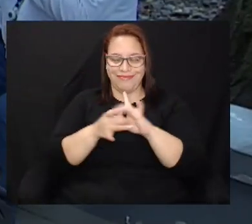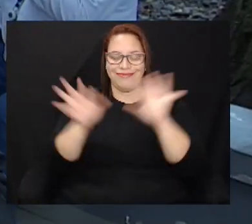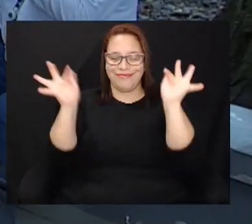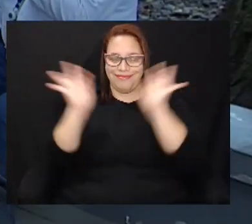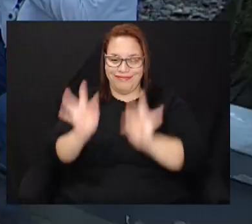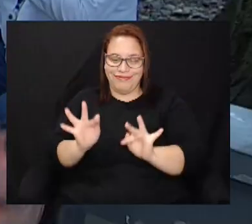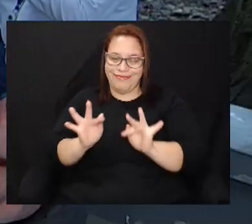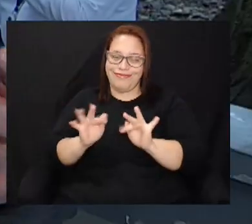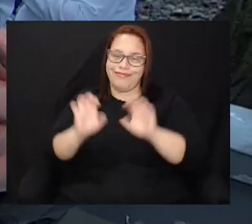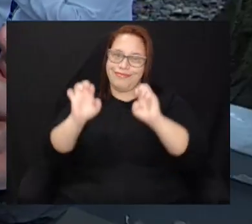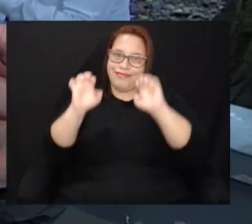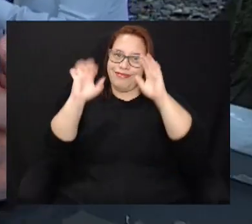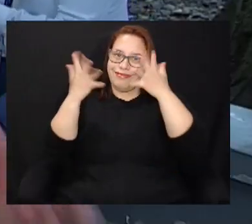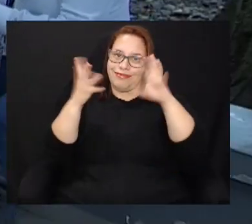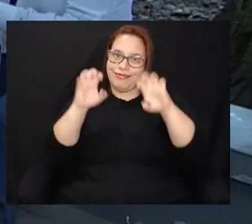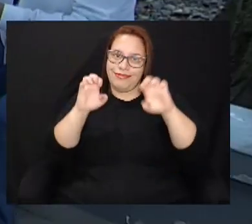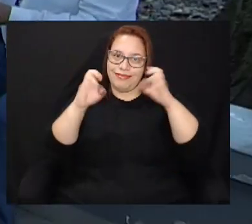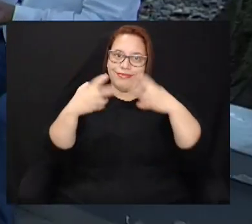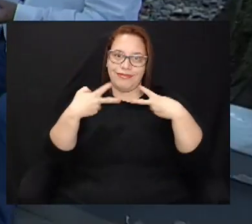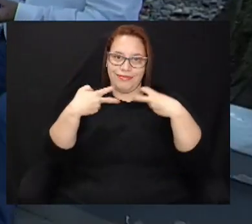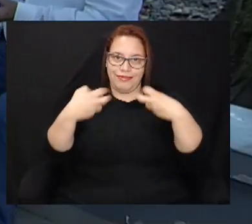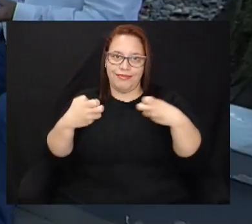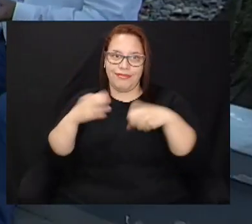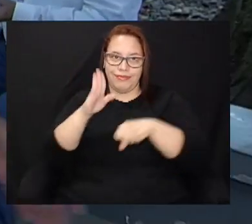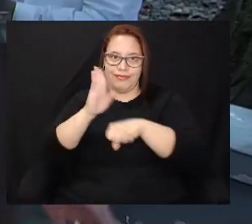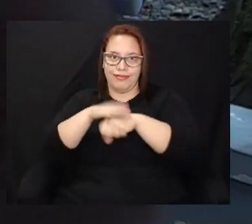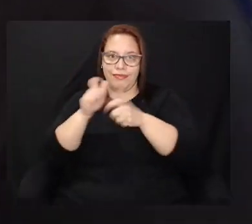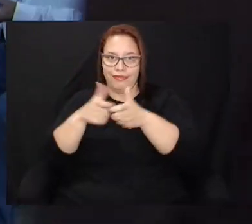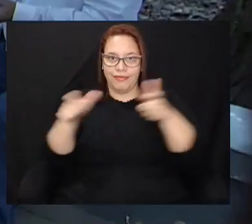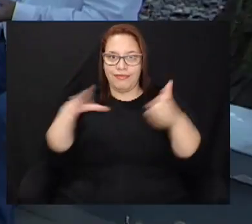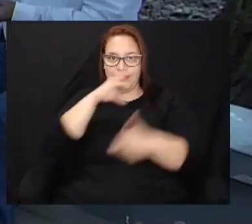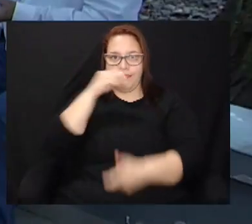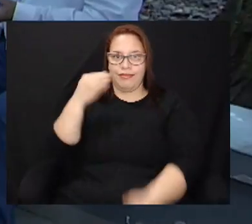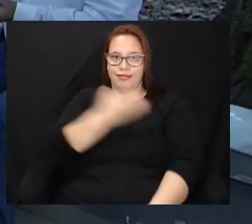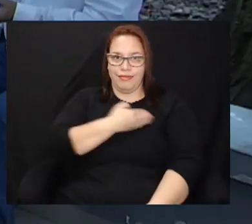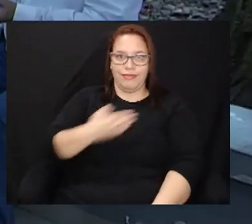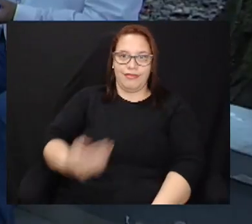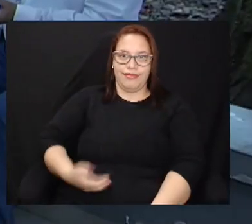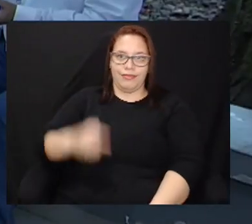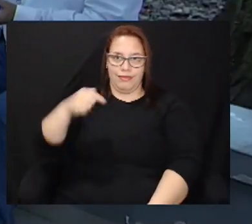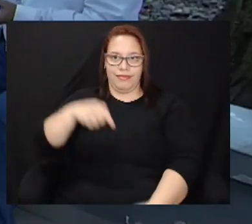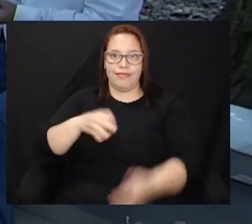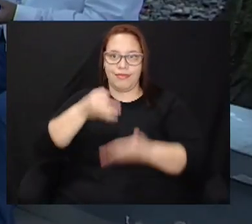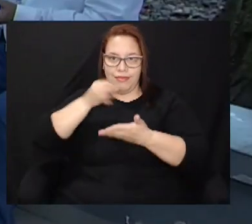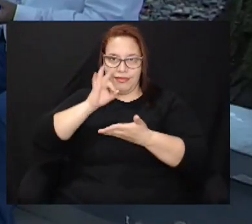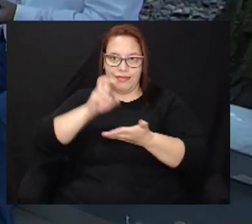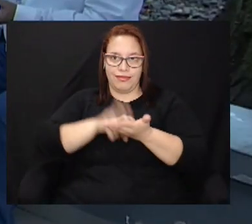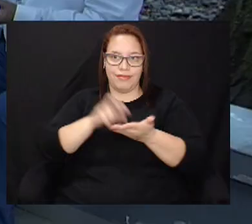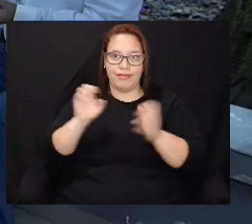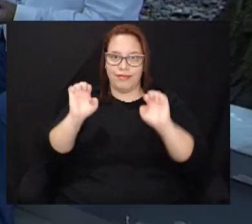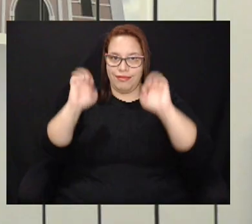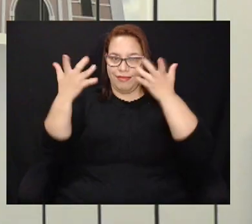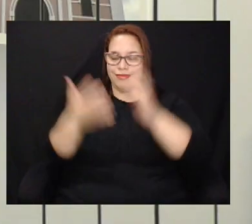cada evento a gente perceber a presença cada vez maior de servidores aqui nesse café da manhã festivo.